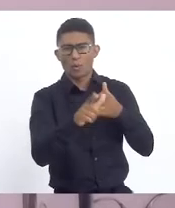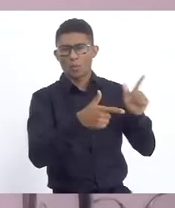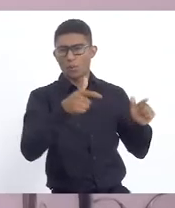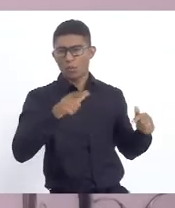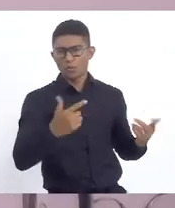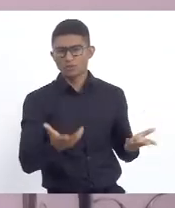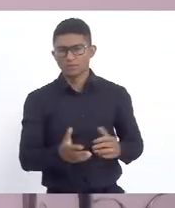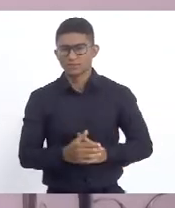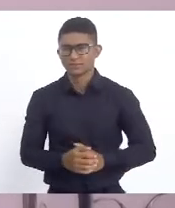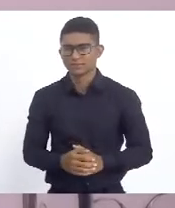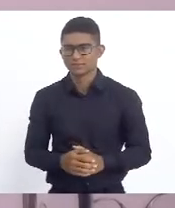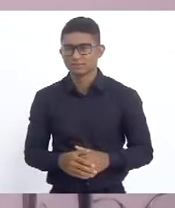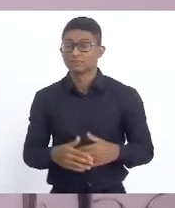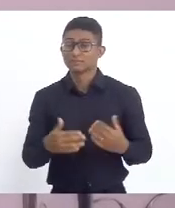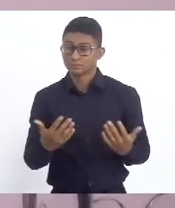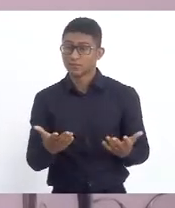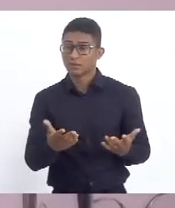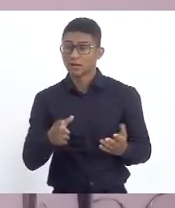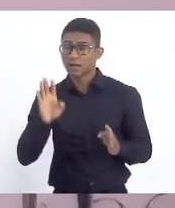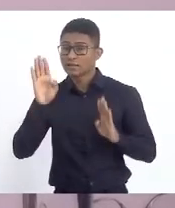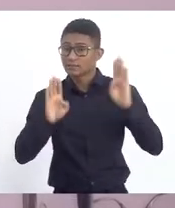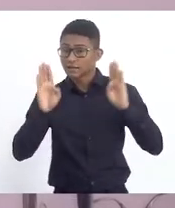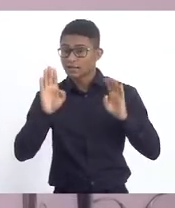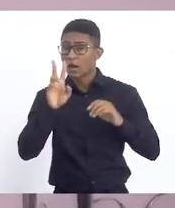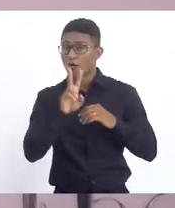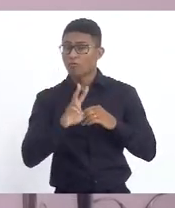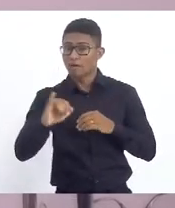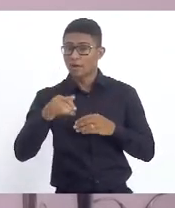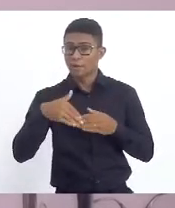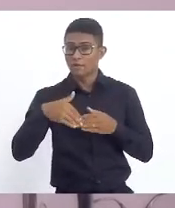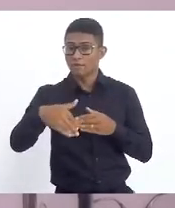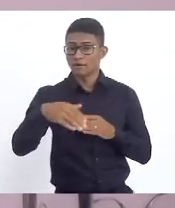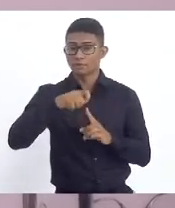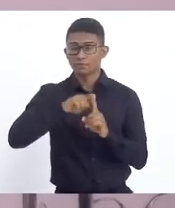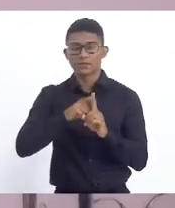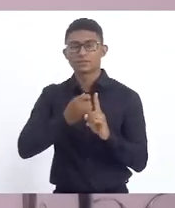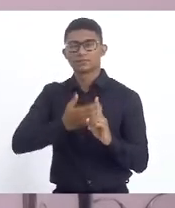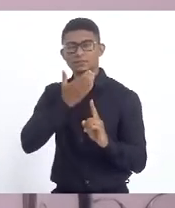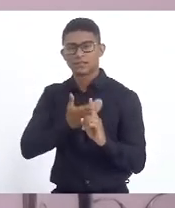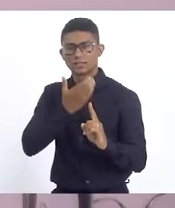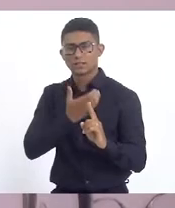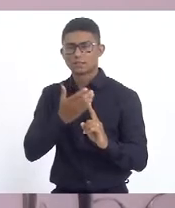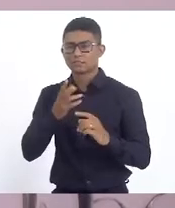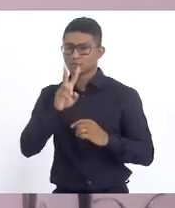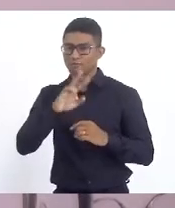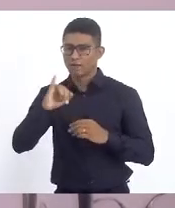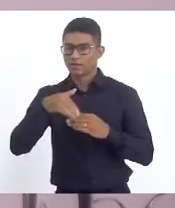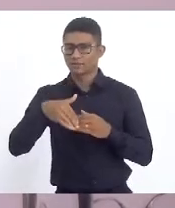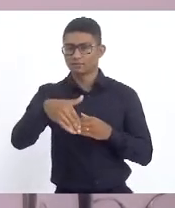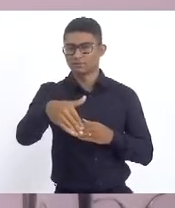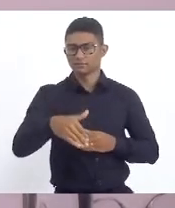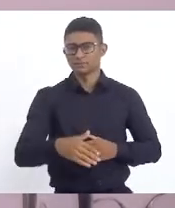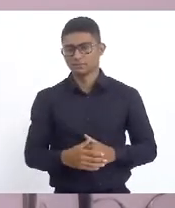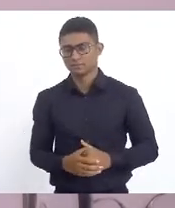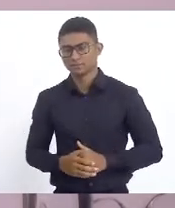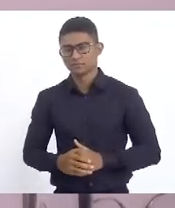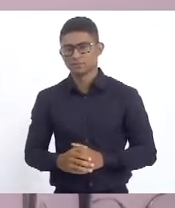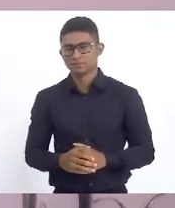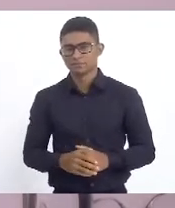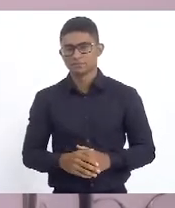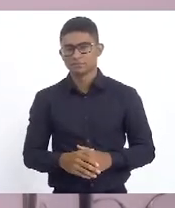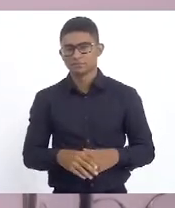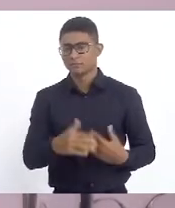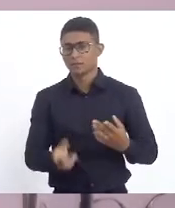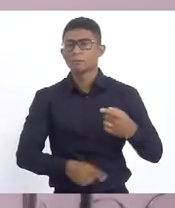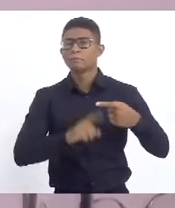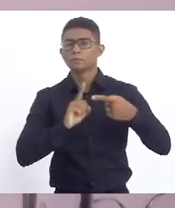Essa licitação vai ocorrer no final de dezembro. Então, a primeira questão, e a minha fala é